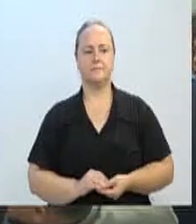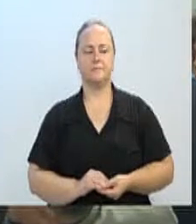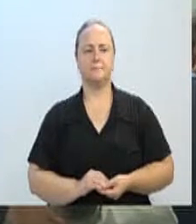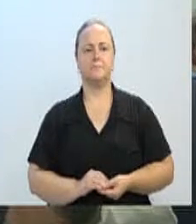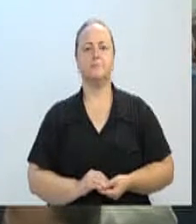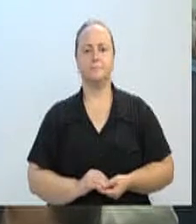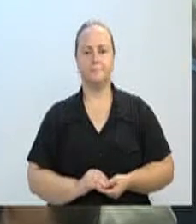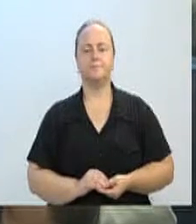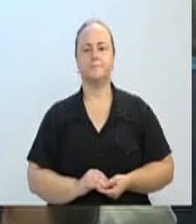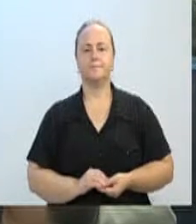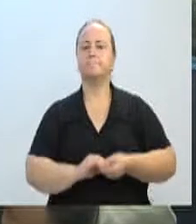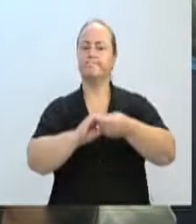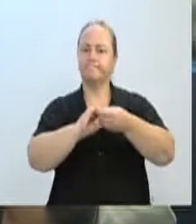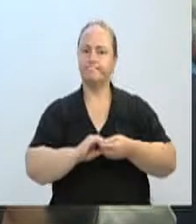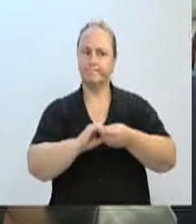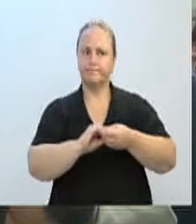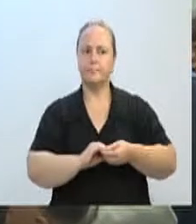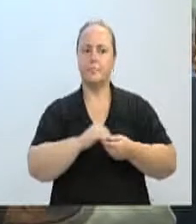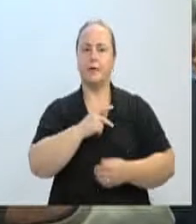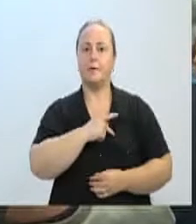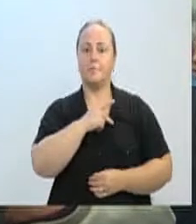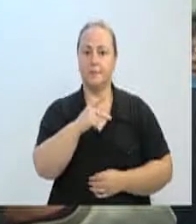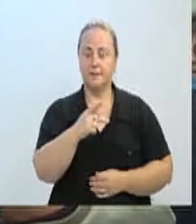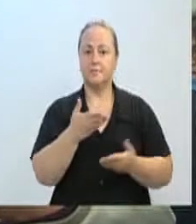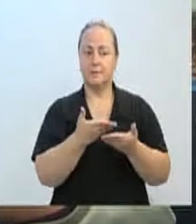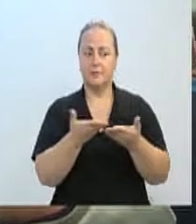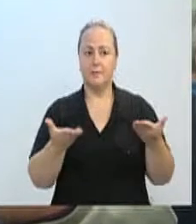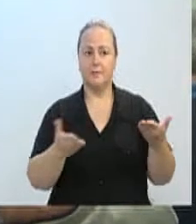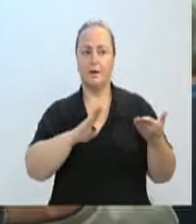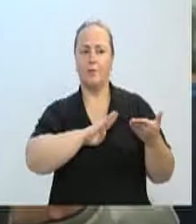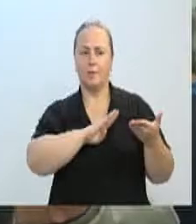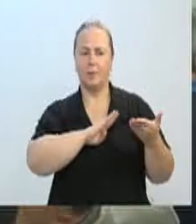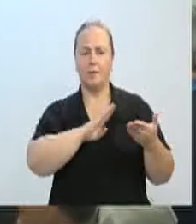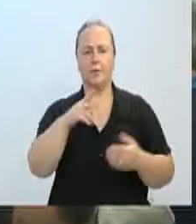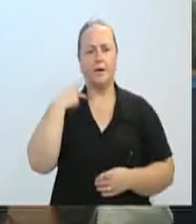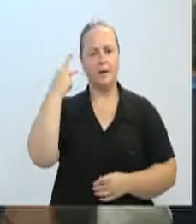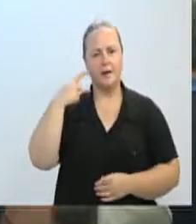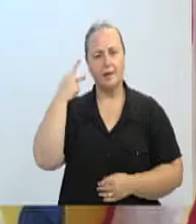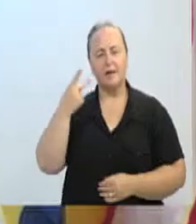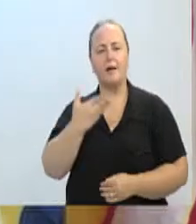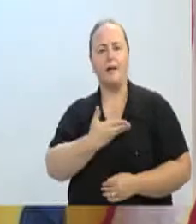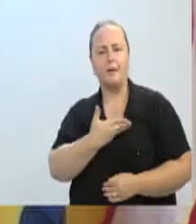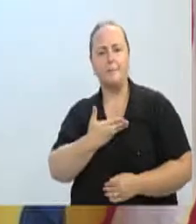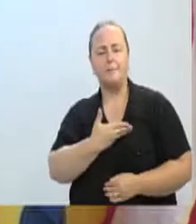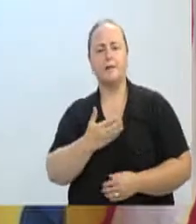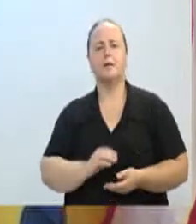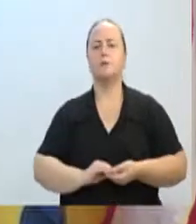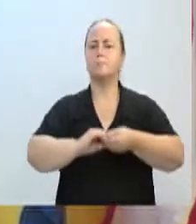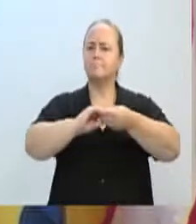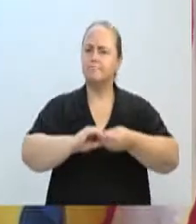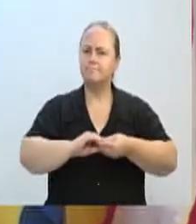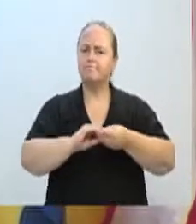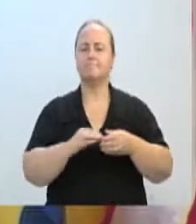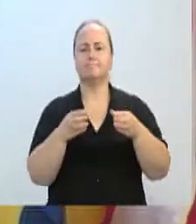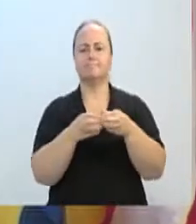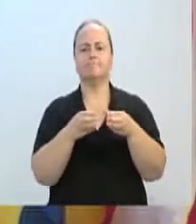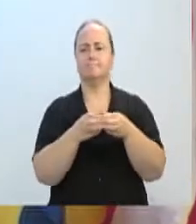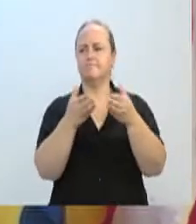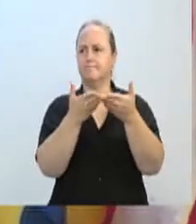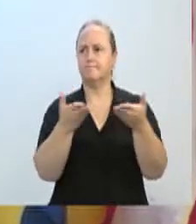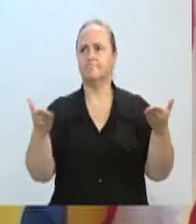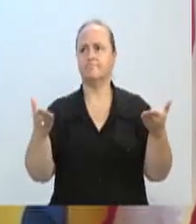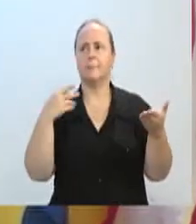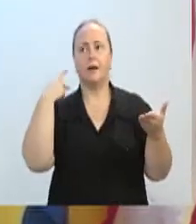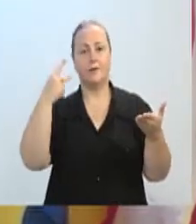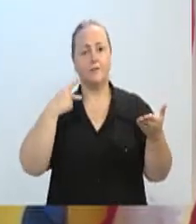Quero cumprimentar o presidente dessa casa, colegas vereadores, amigos que nos acompanham. Quero cumprimentar aqui o mandato coletivo, todos os vereadores